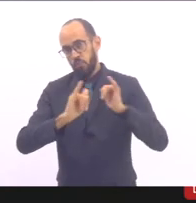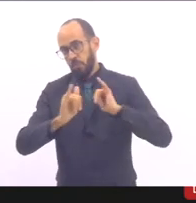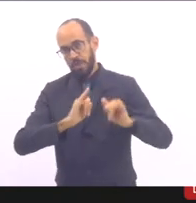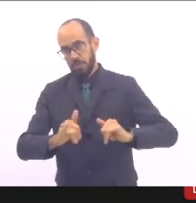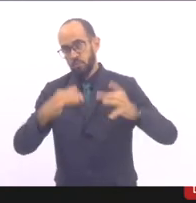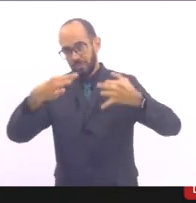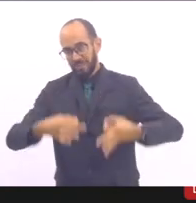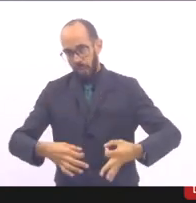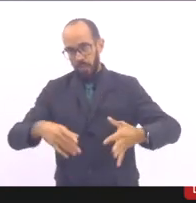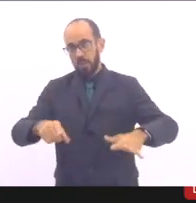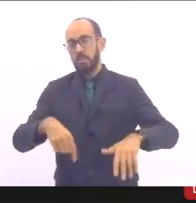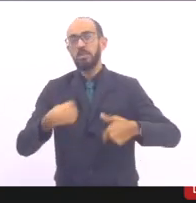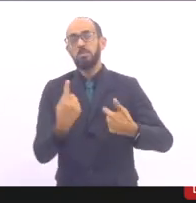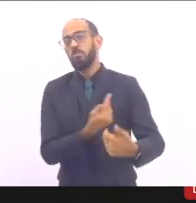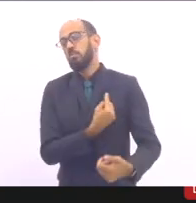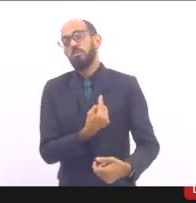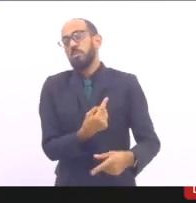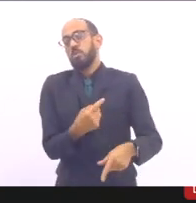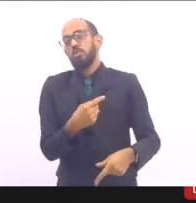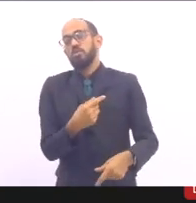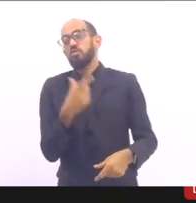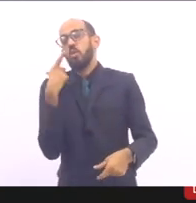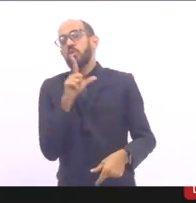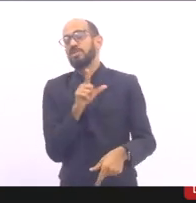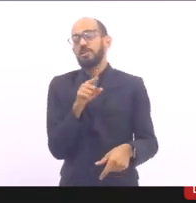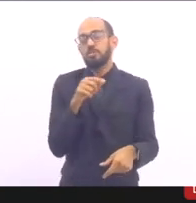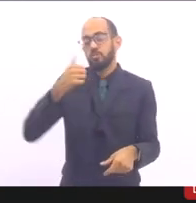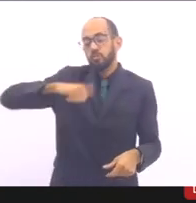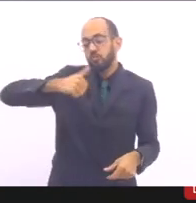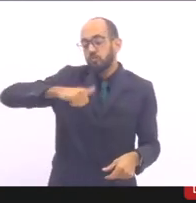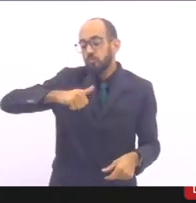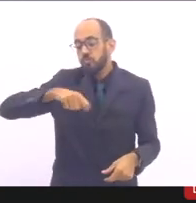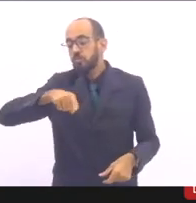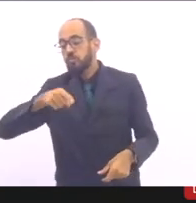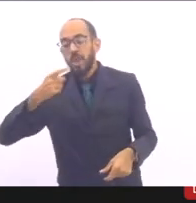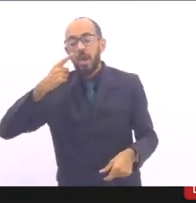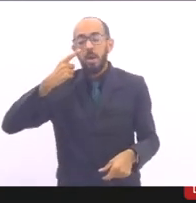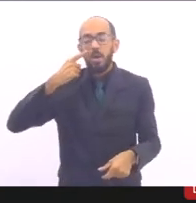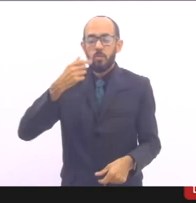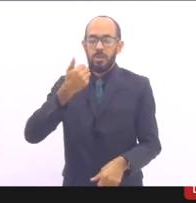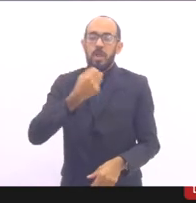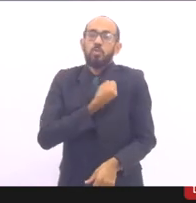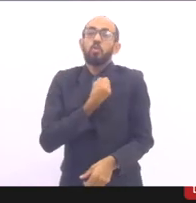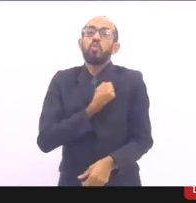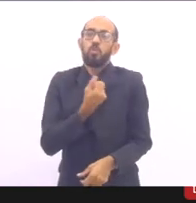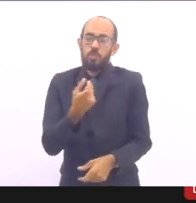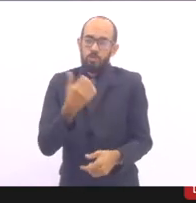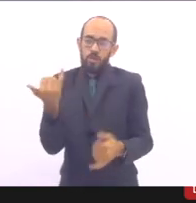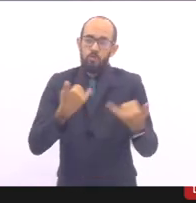precisa e não tem como fazer a verificação dessa declaração. Né? Acho que esse talvez seja aí um dos grandes